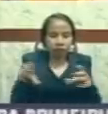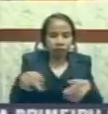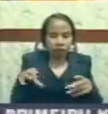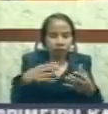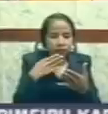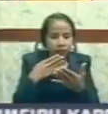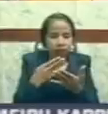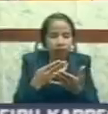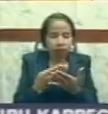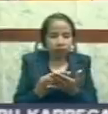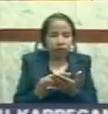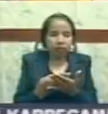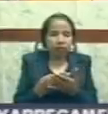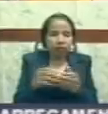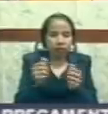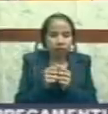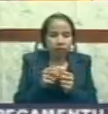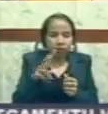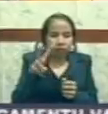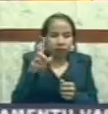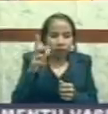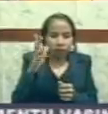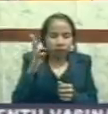e Gestão Institucional, total